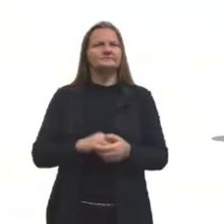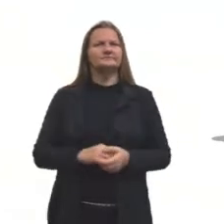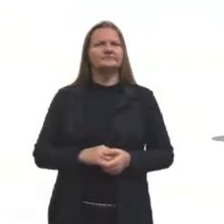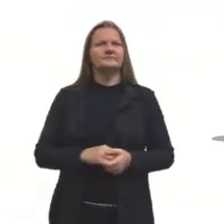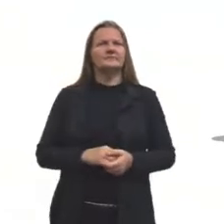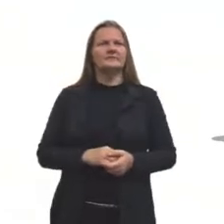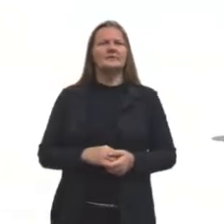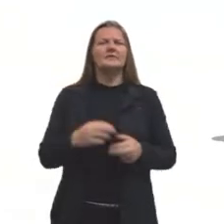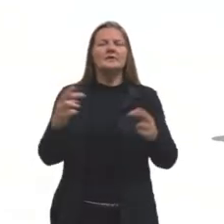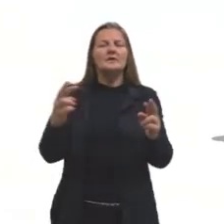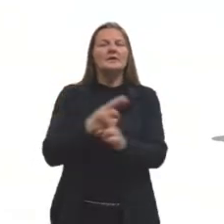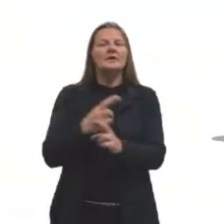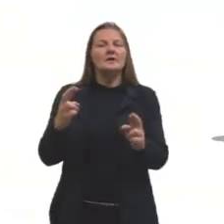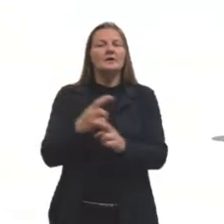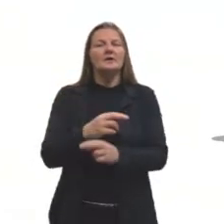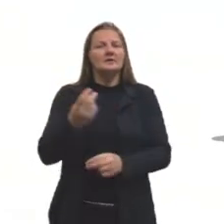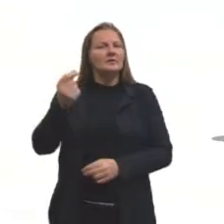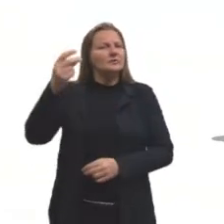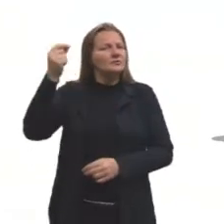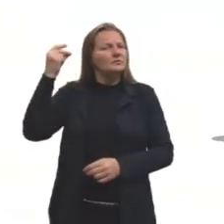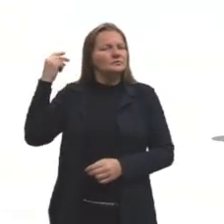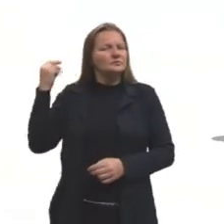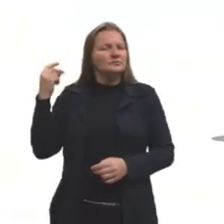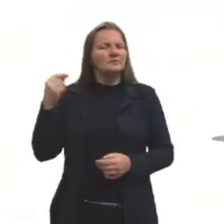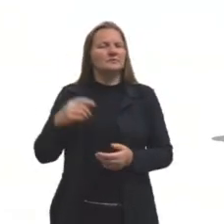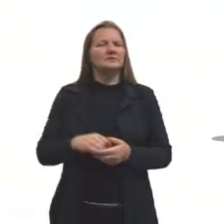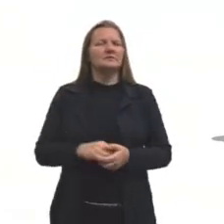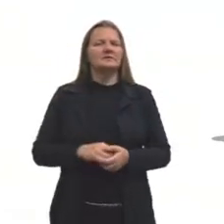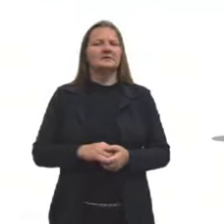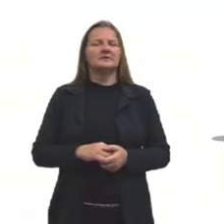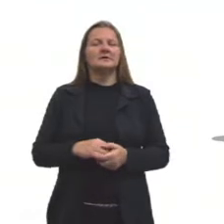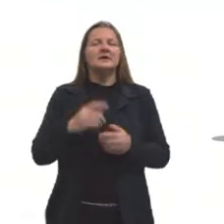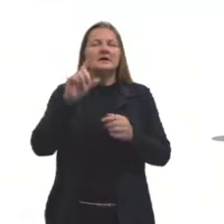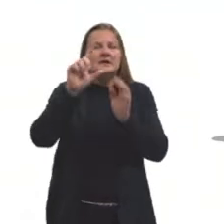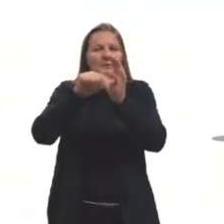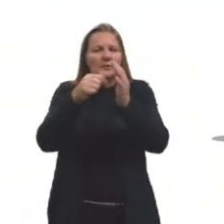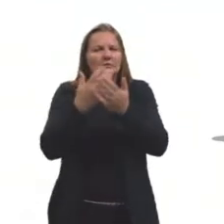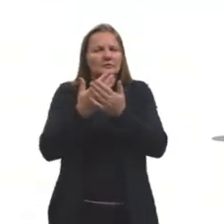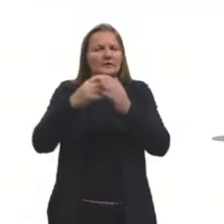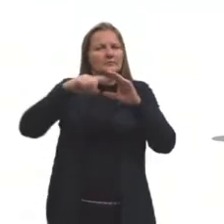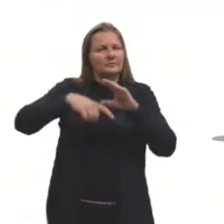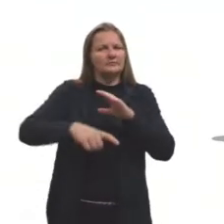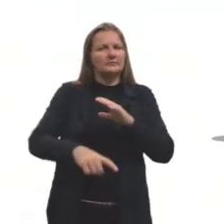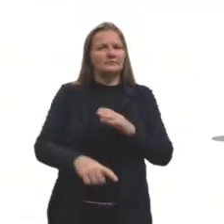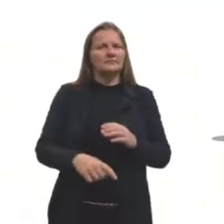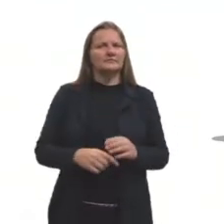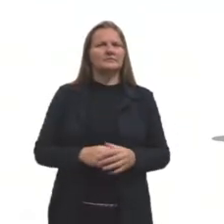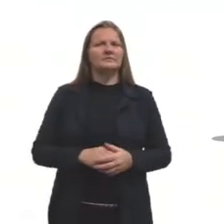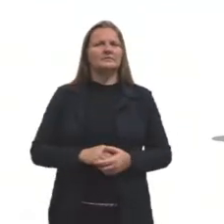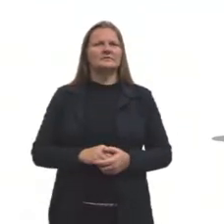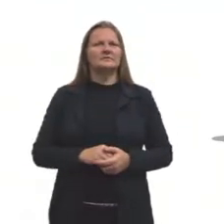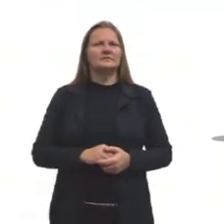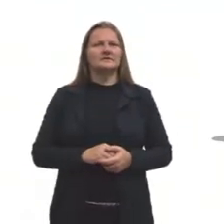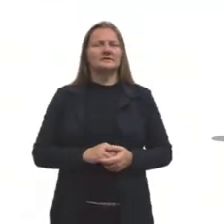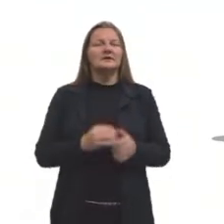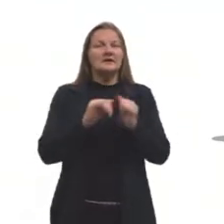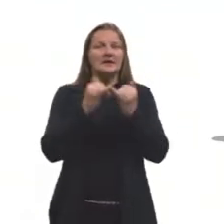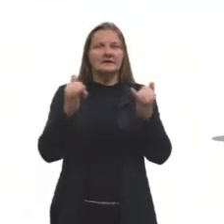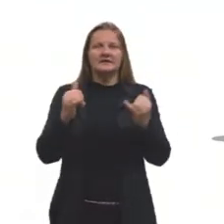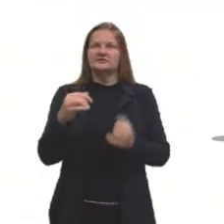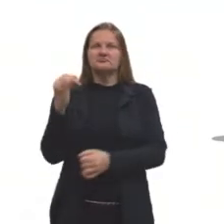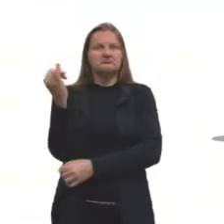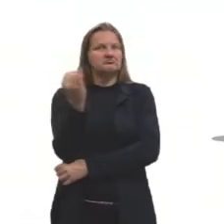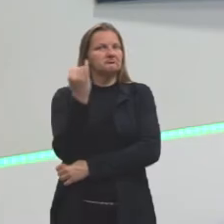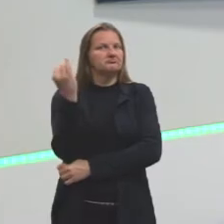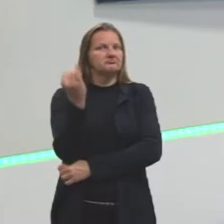em relação a Essa época aqui né Depois a gente vai estudar melhor sobre sobre essa época onde a eletricidade Então